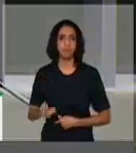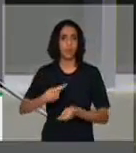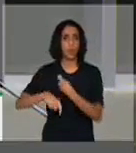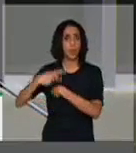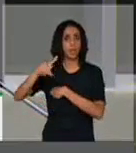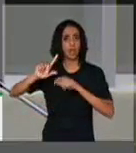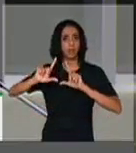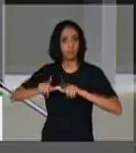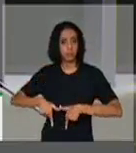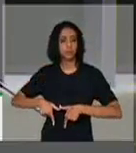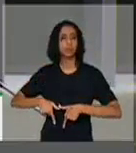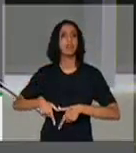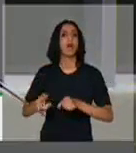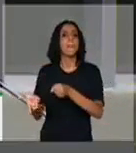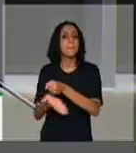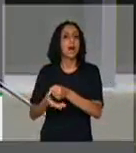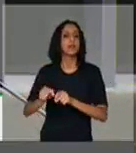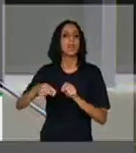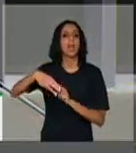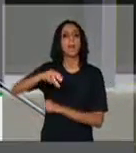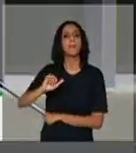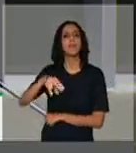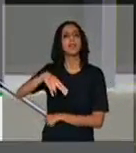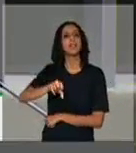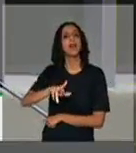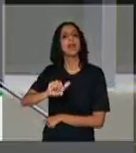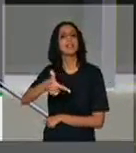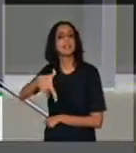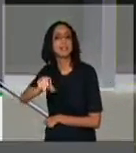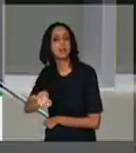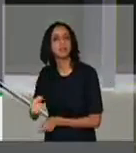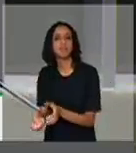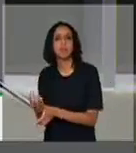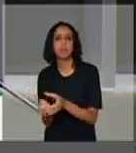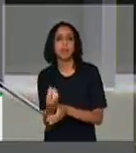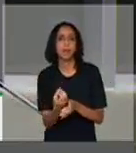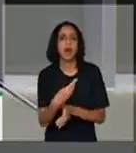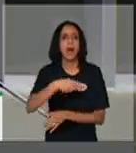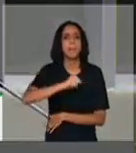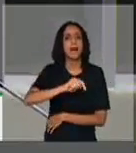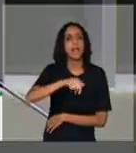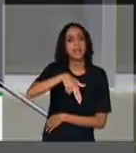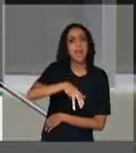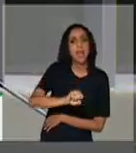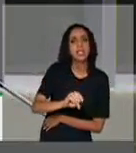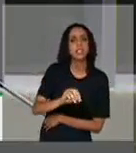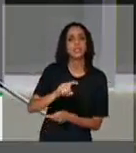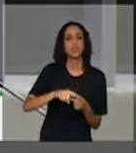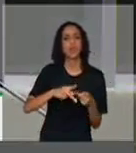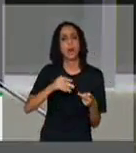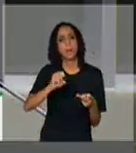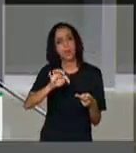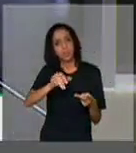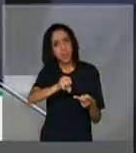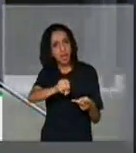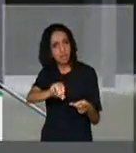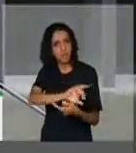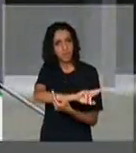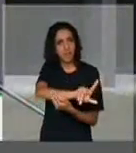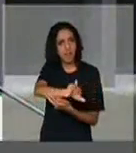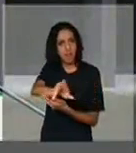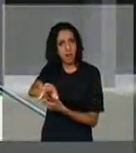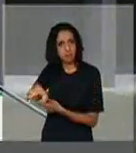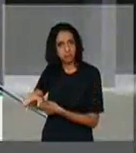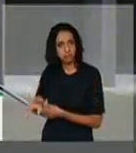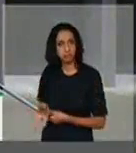entre outros setores, na mineração com produção na bromita, magnésio e sais de potássio, em uma produção agrícola